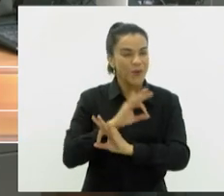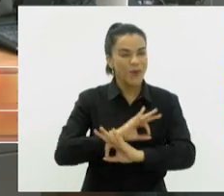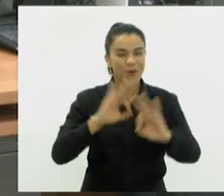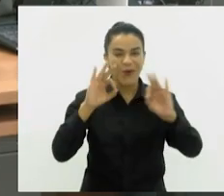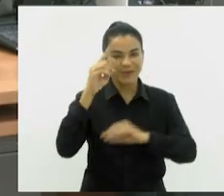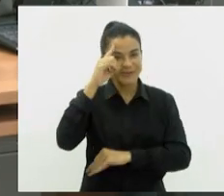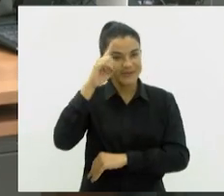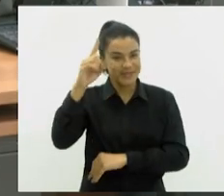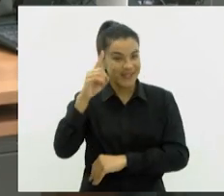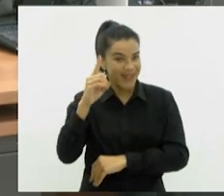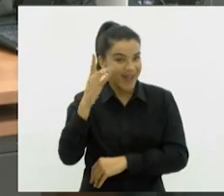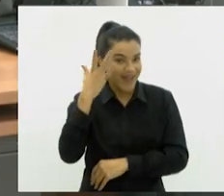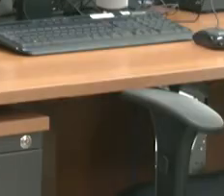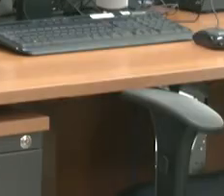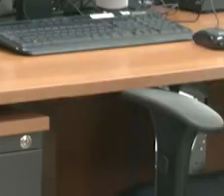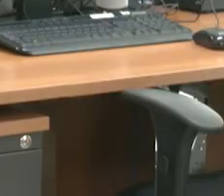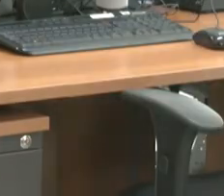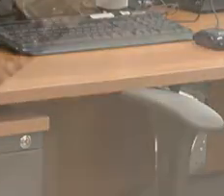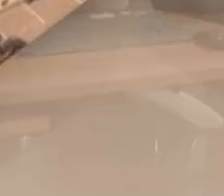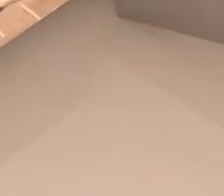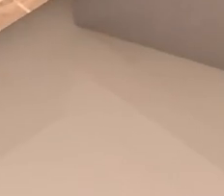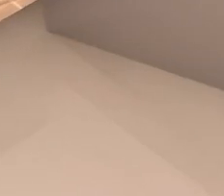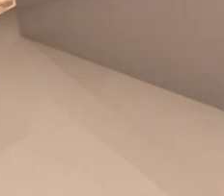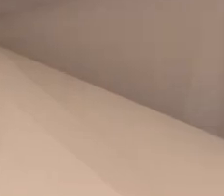dia para você e até a próxima